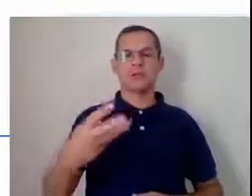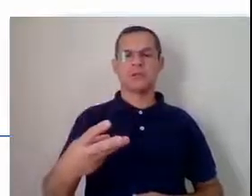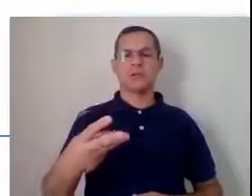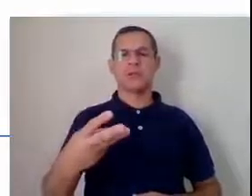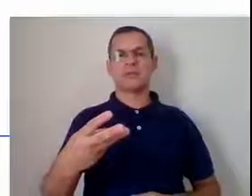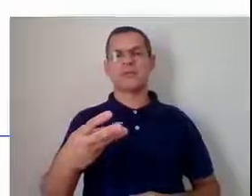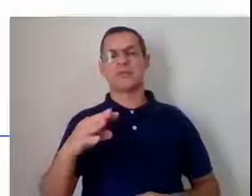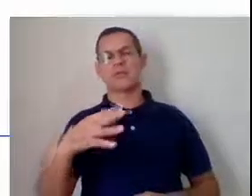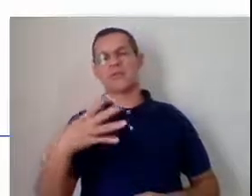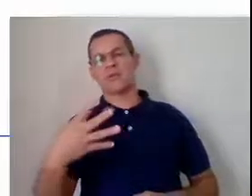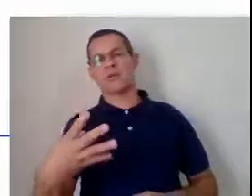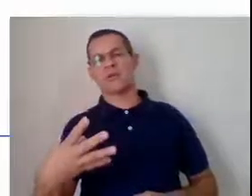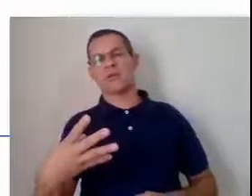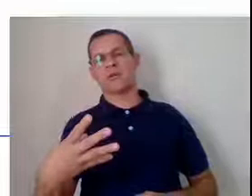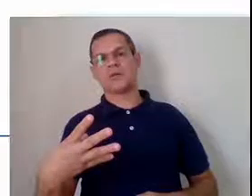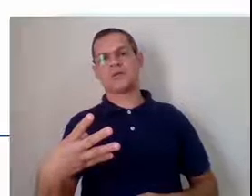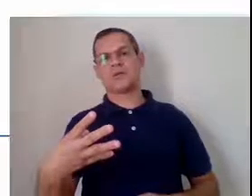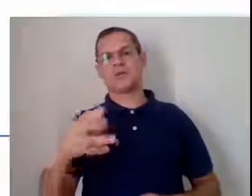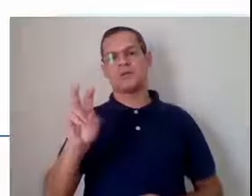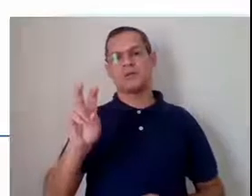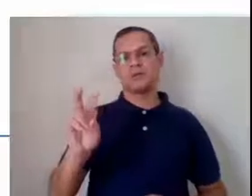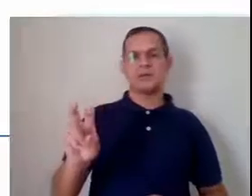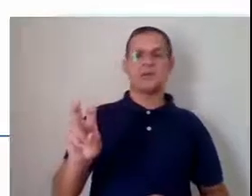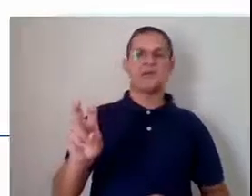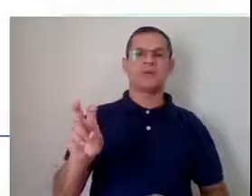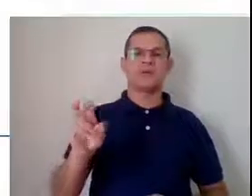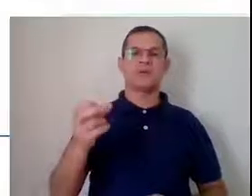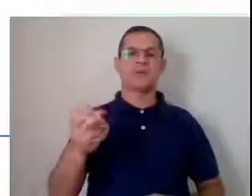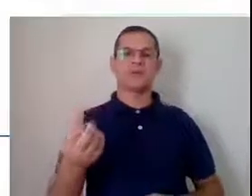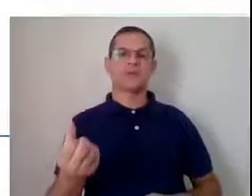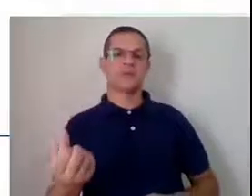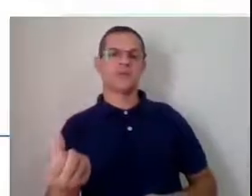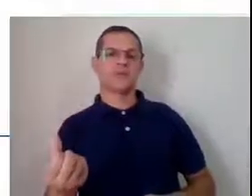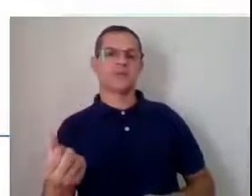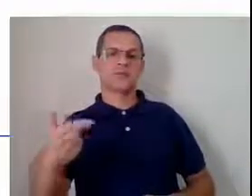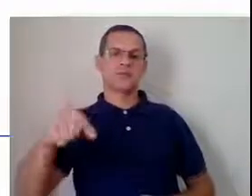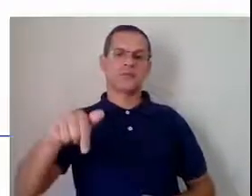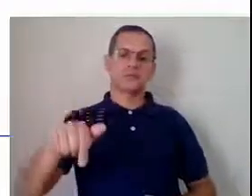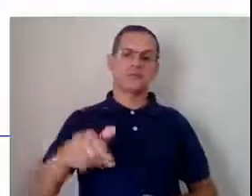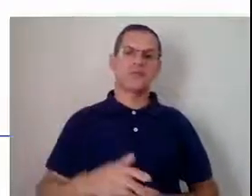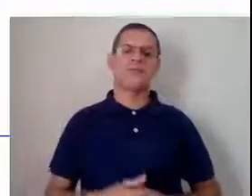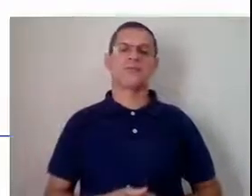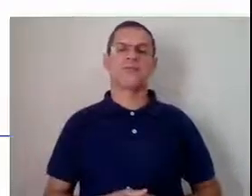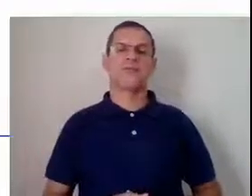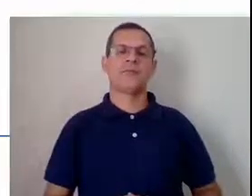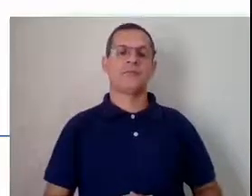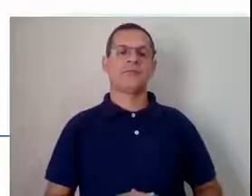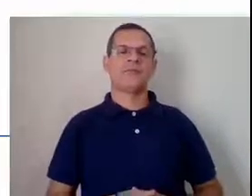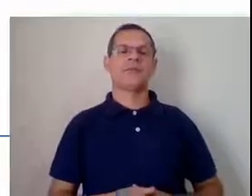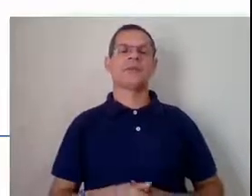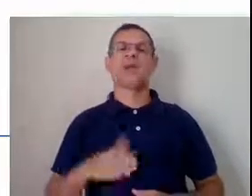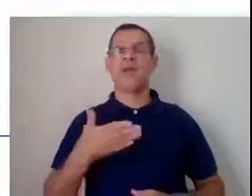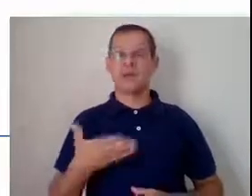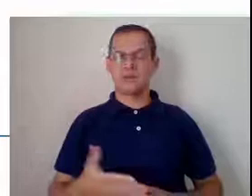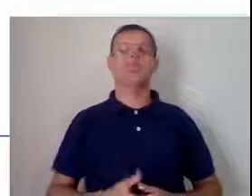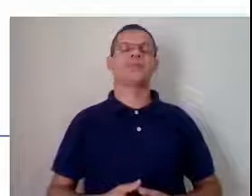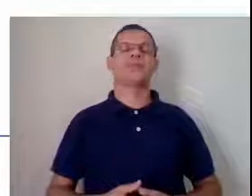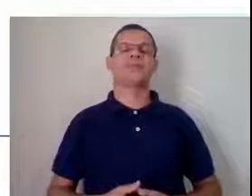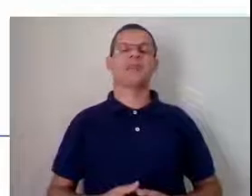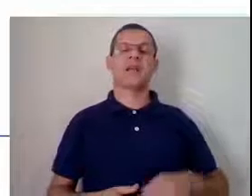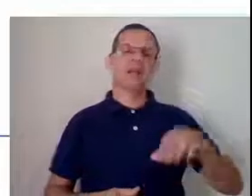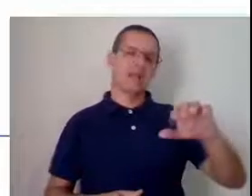3, 4, 5, 6 e 7, então,